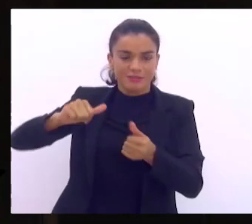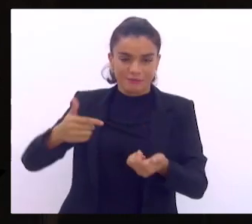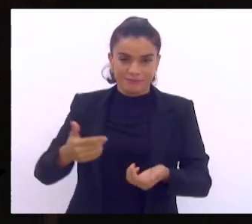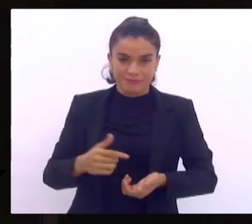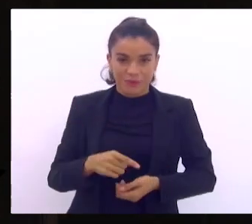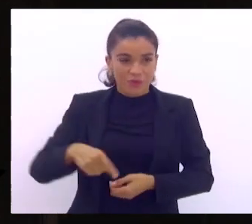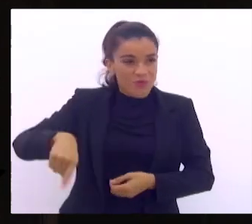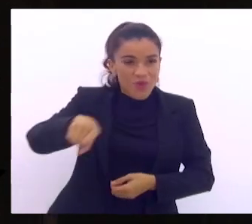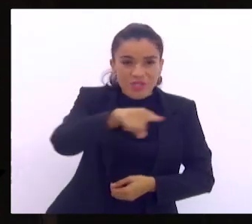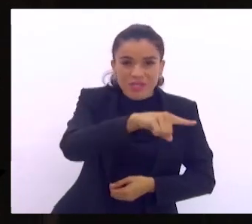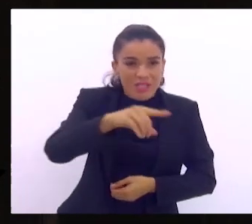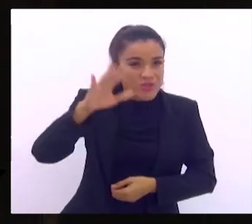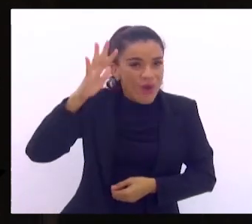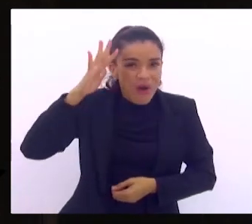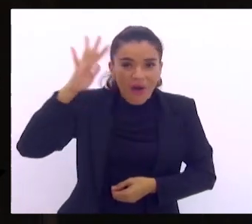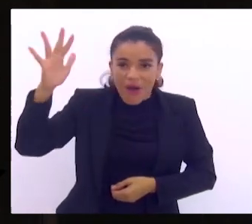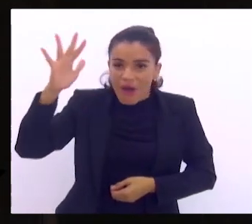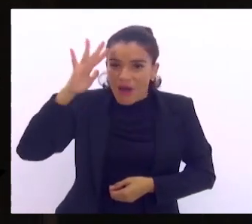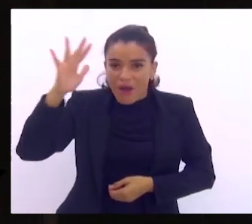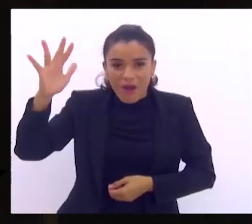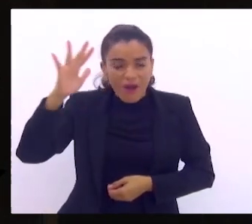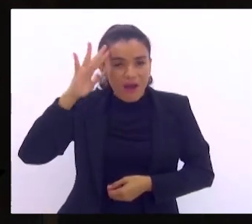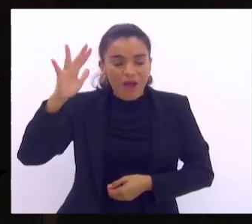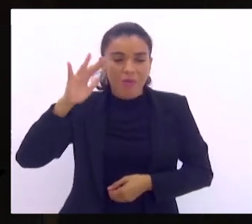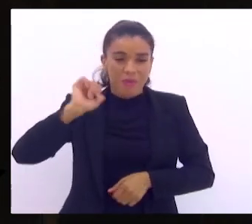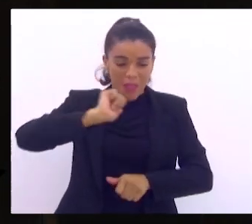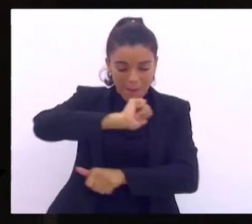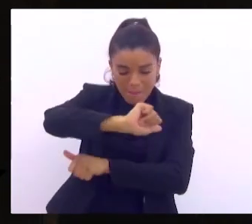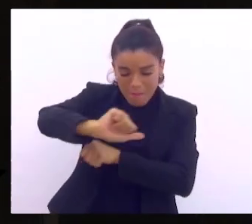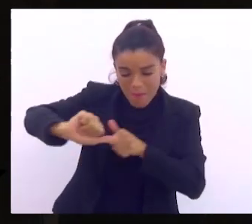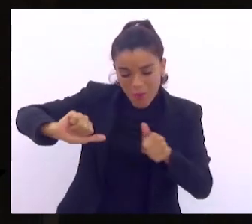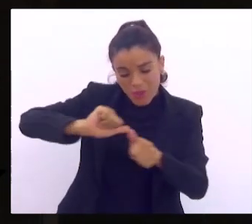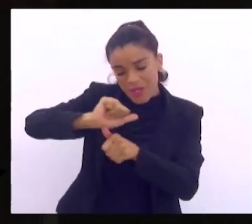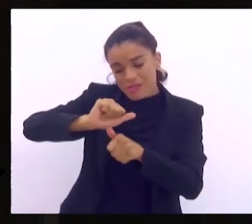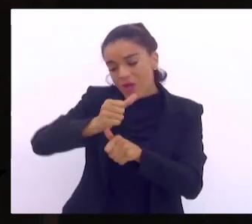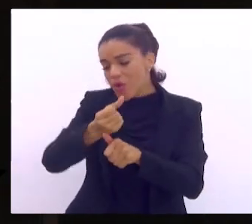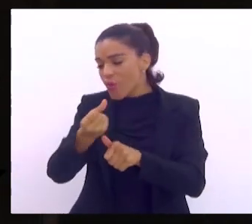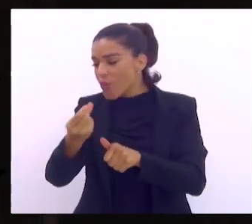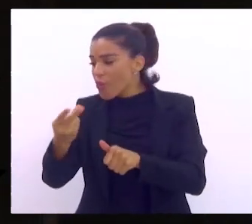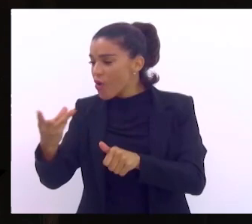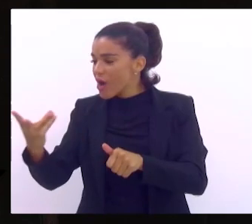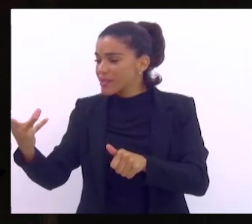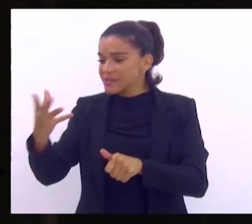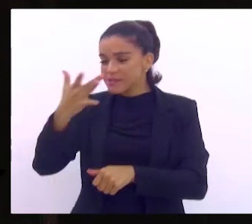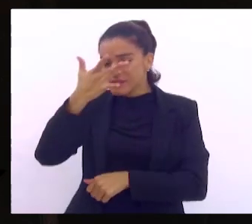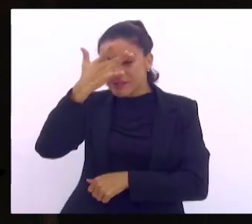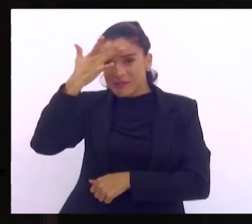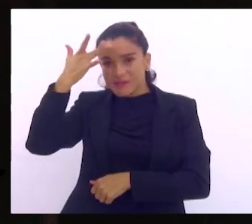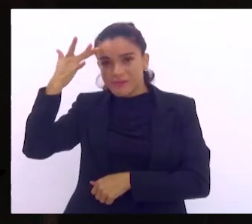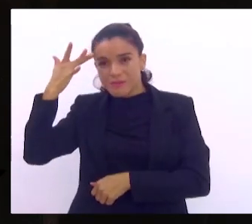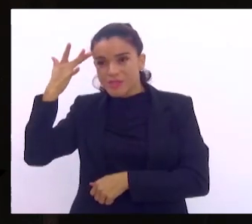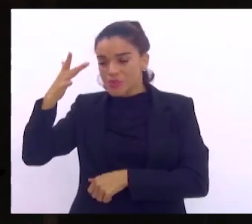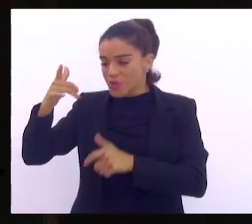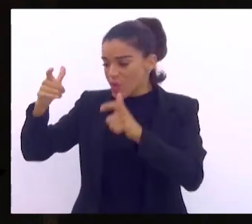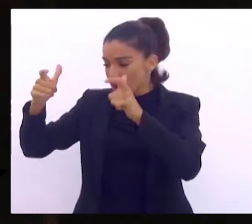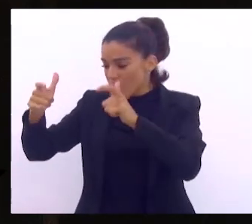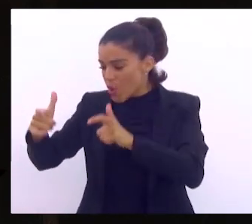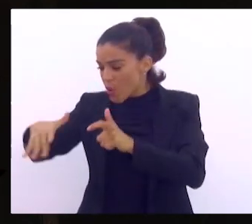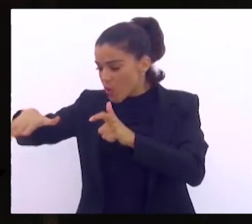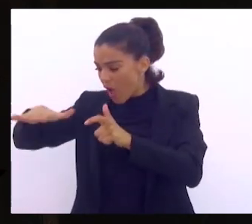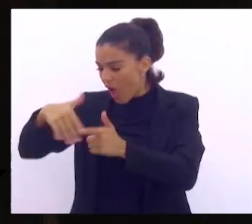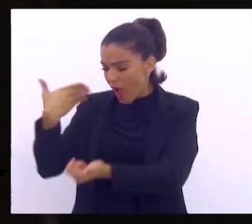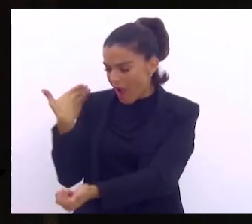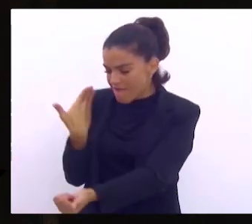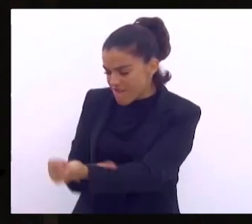Vocês não têm ideia da transformação, de quantos foram tirados, às vezes, de vícios,